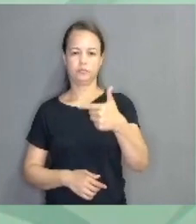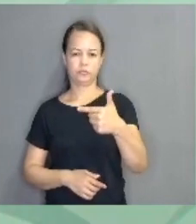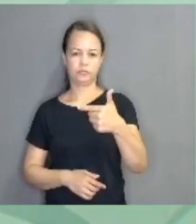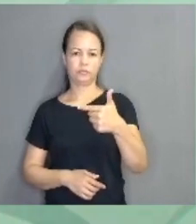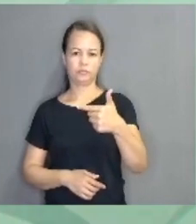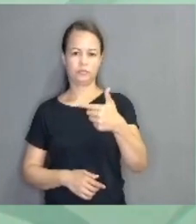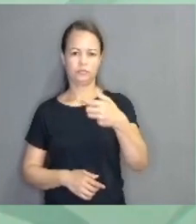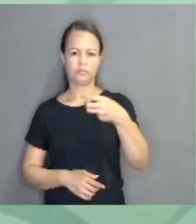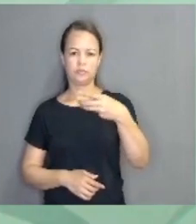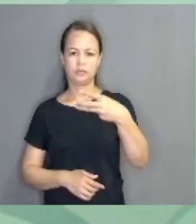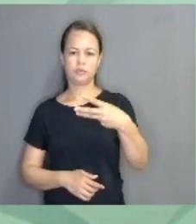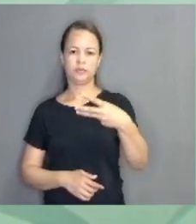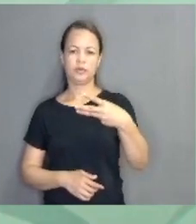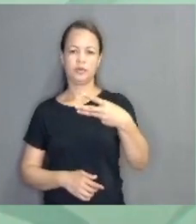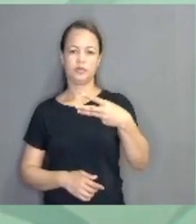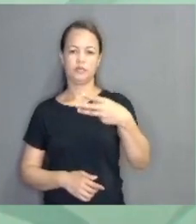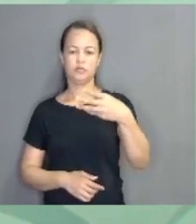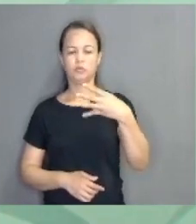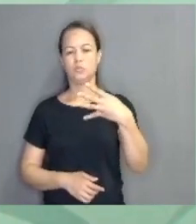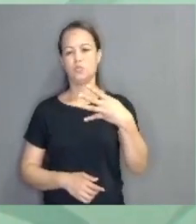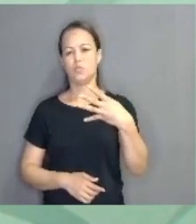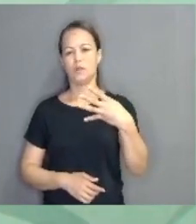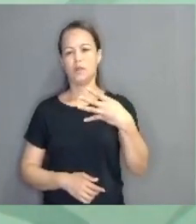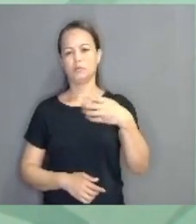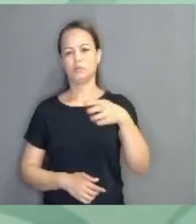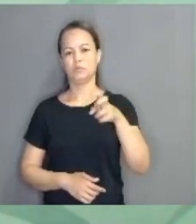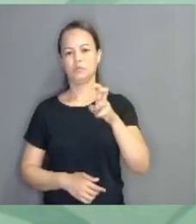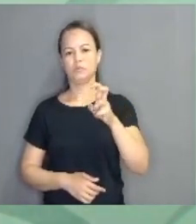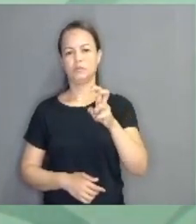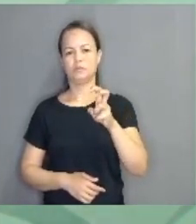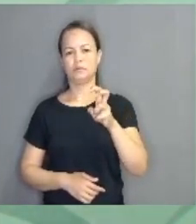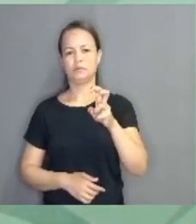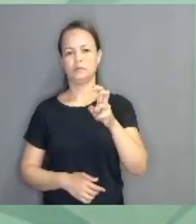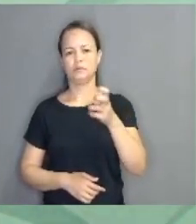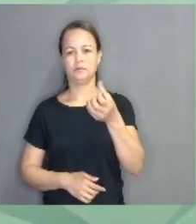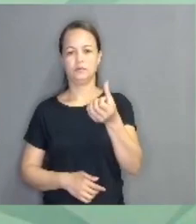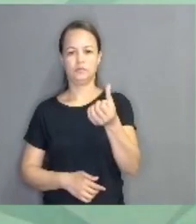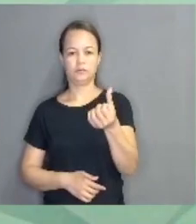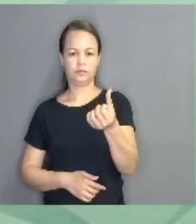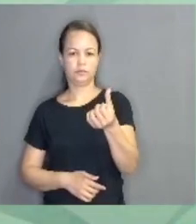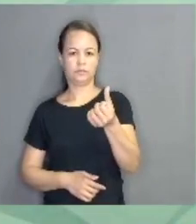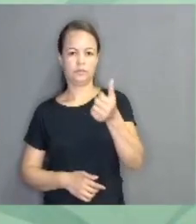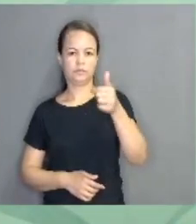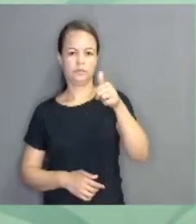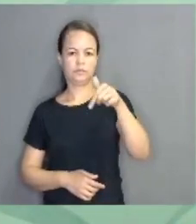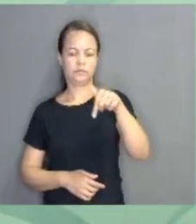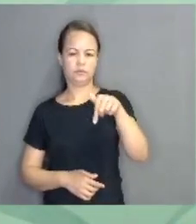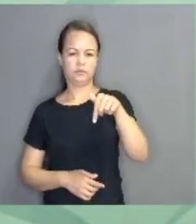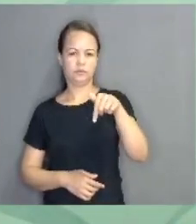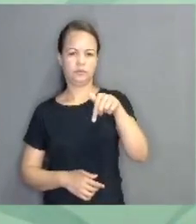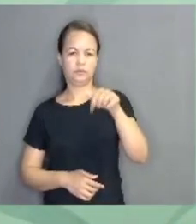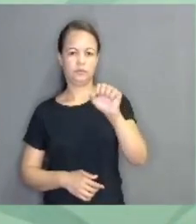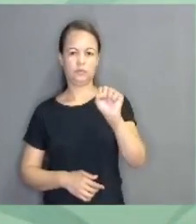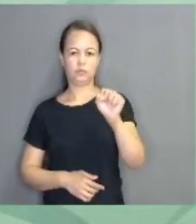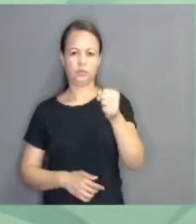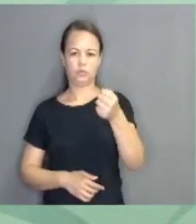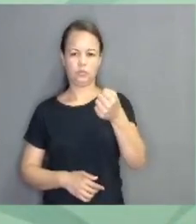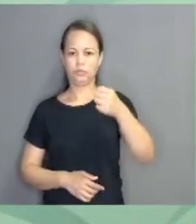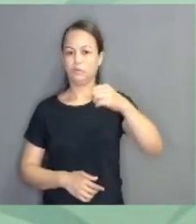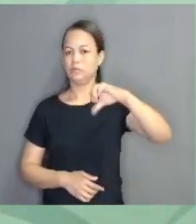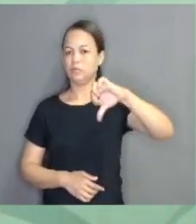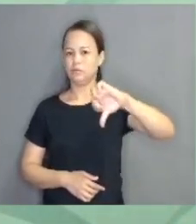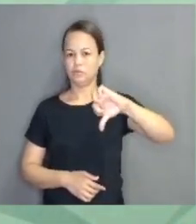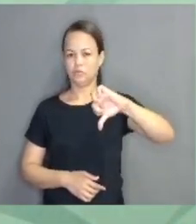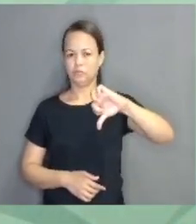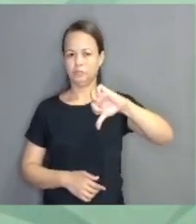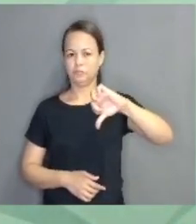3, 4, 5, 6, 7, 8 e 9. Com esses números, eu